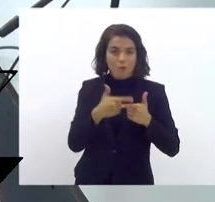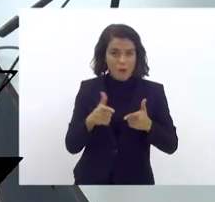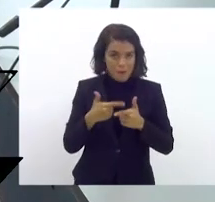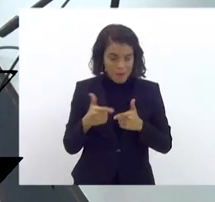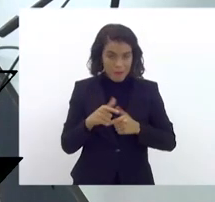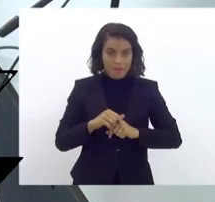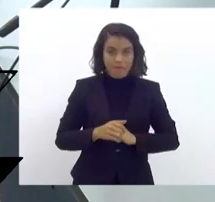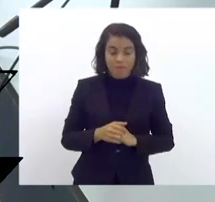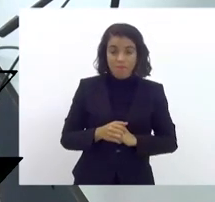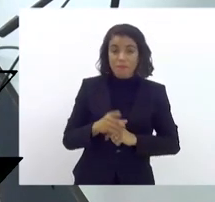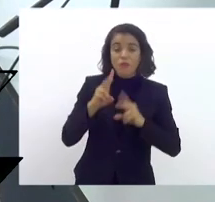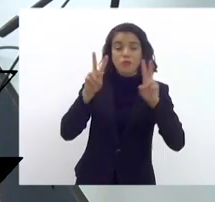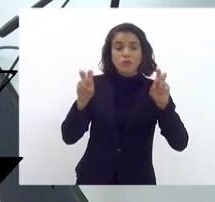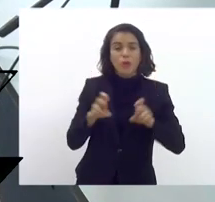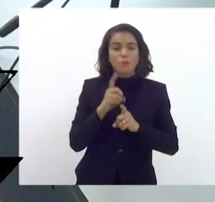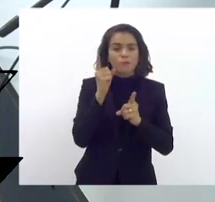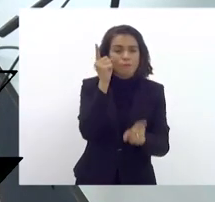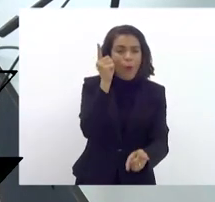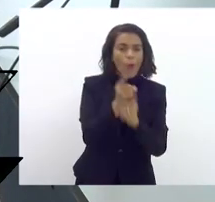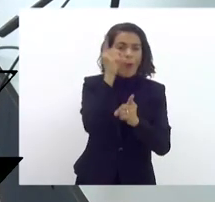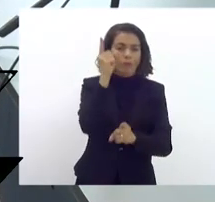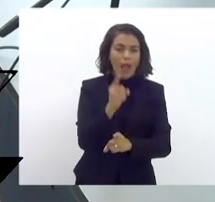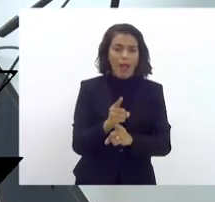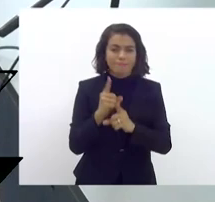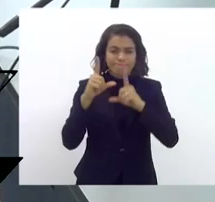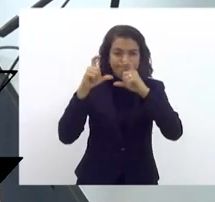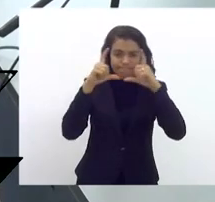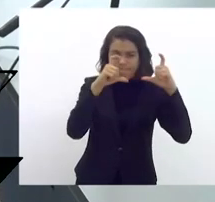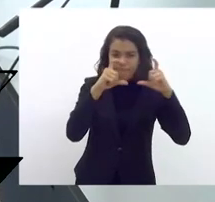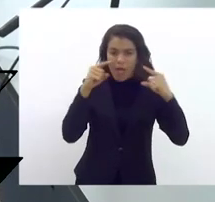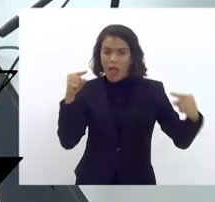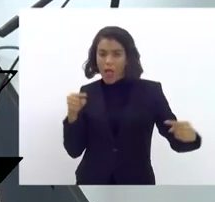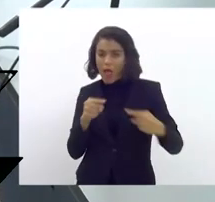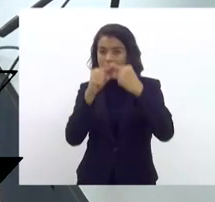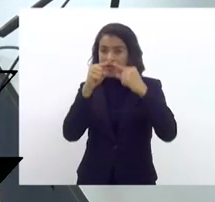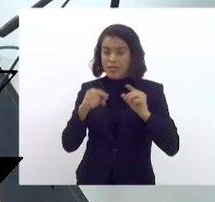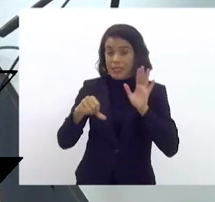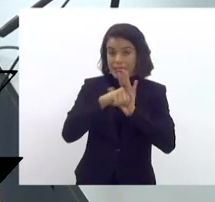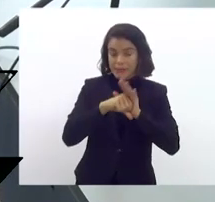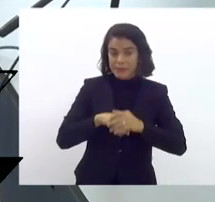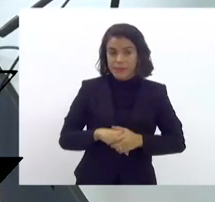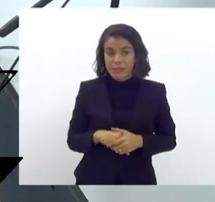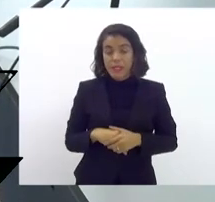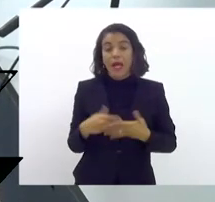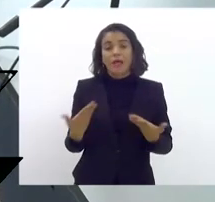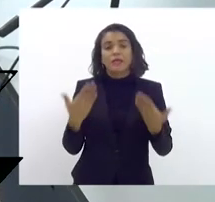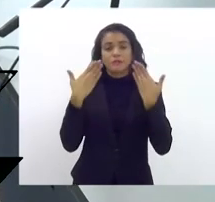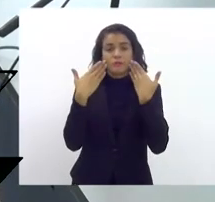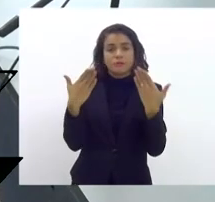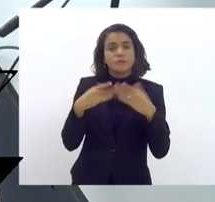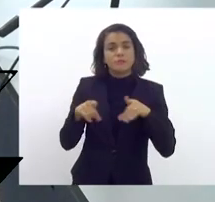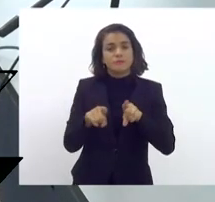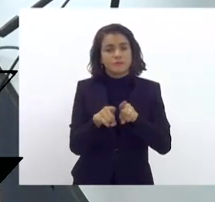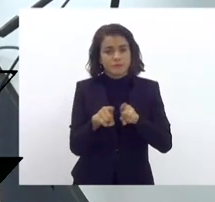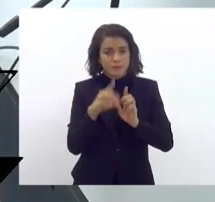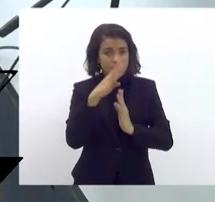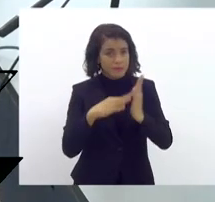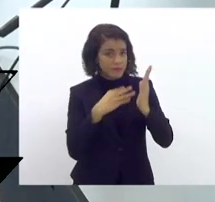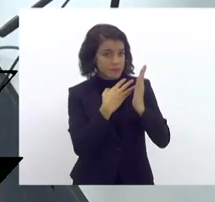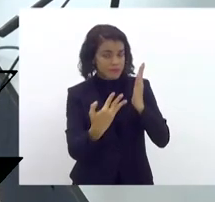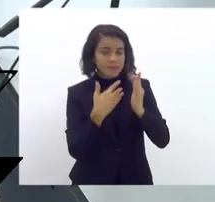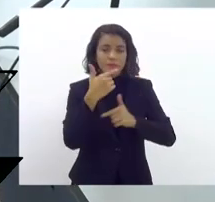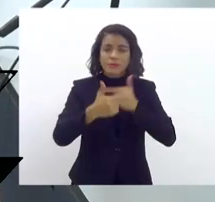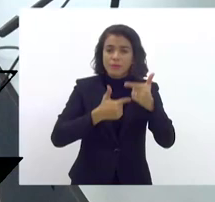pela prática do reconhecimento fotográfico em desconformidade com a legislação aqui a gente apresenta também nesse plano de trabalho